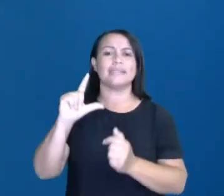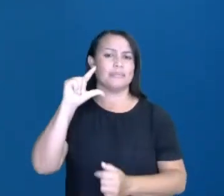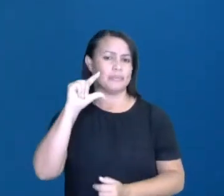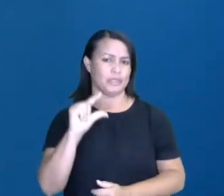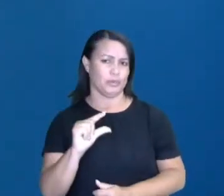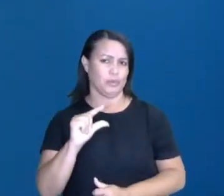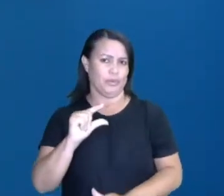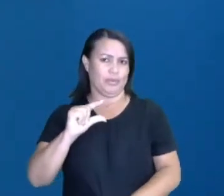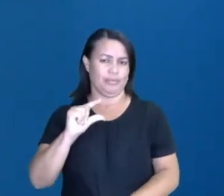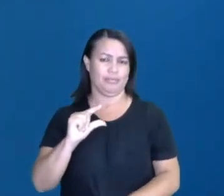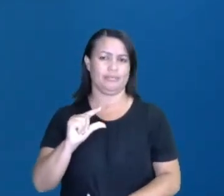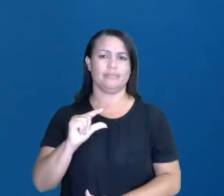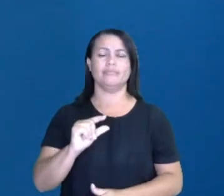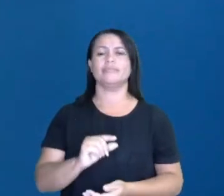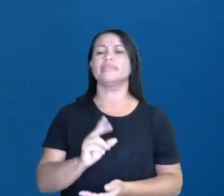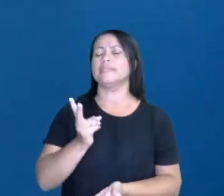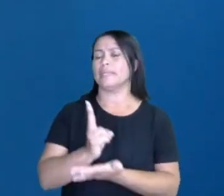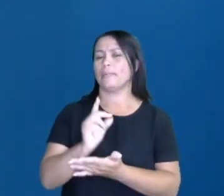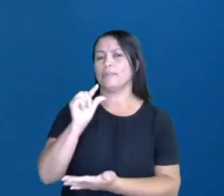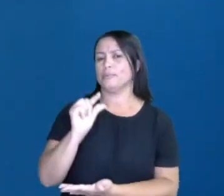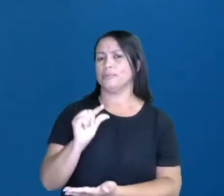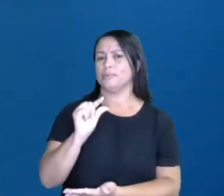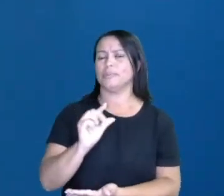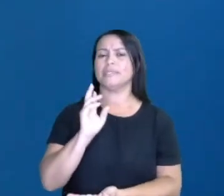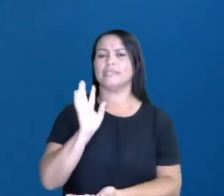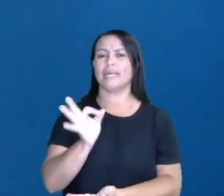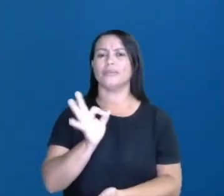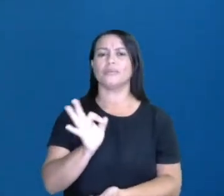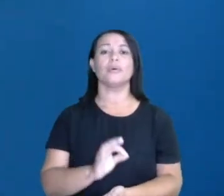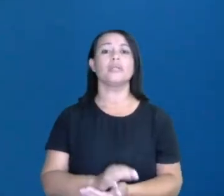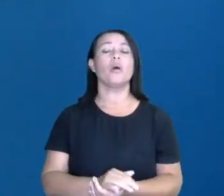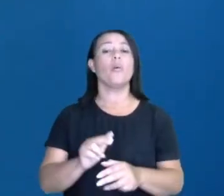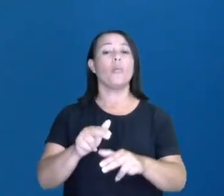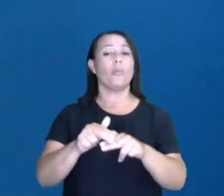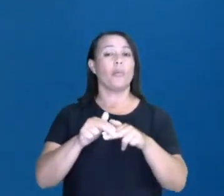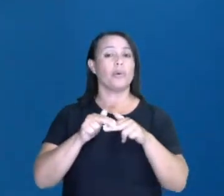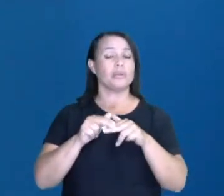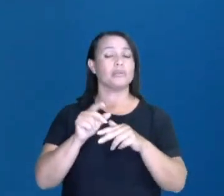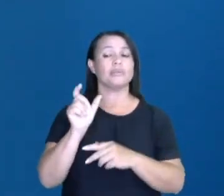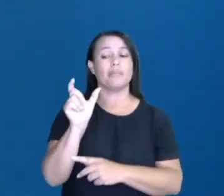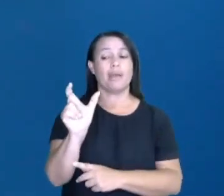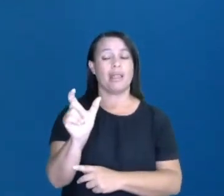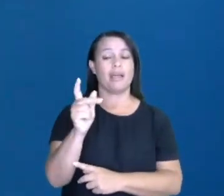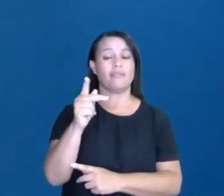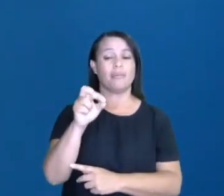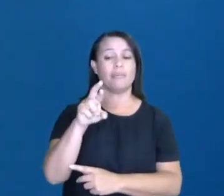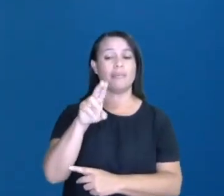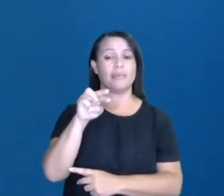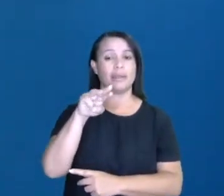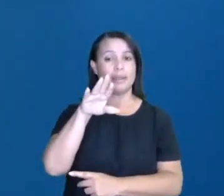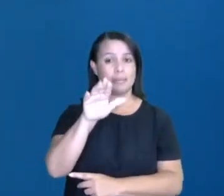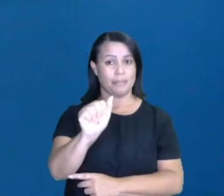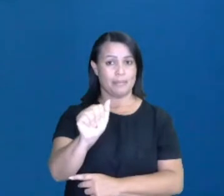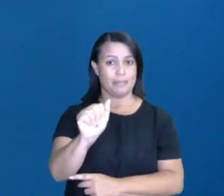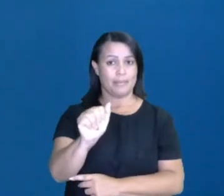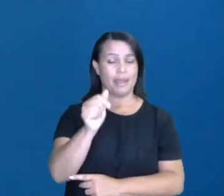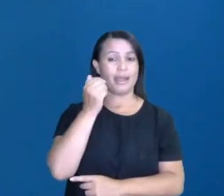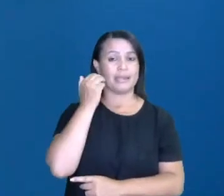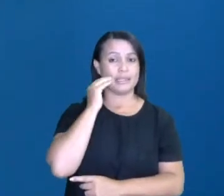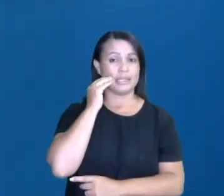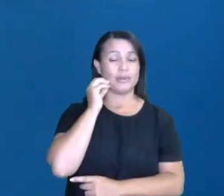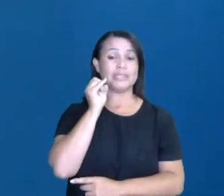letra minúscula. Certo, gente? Por isso que a palavra prima, agora se do lado ali